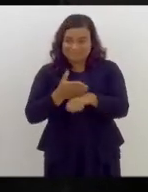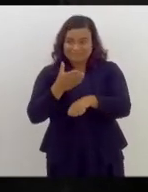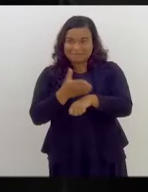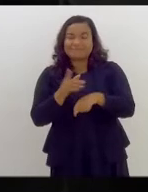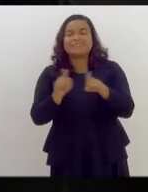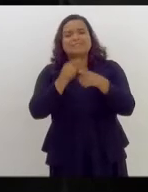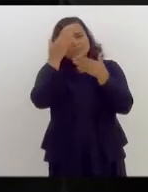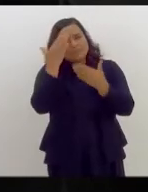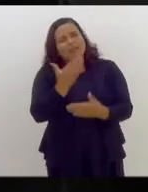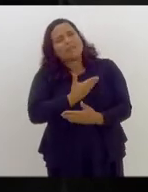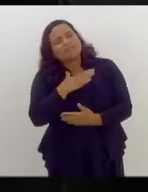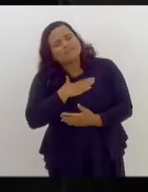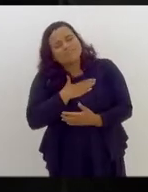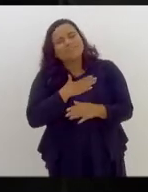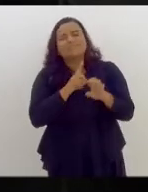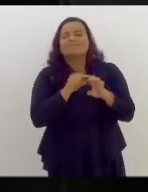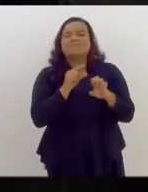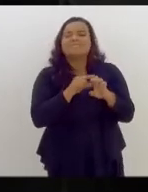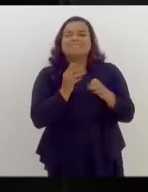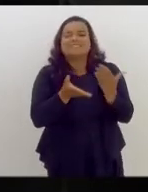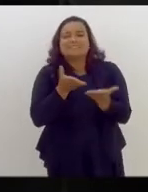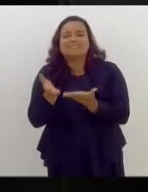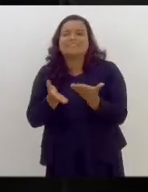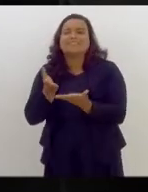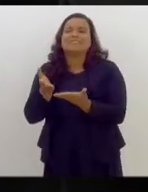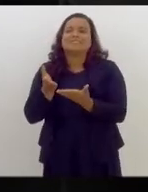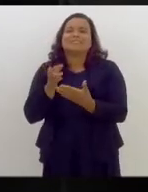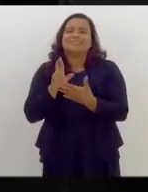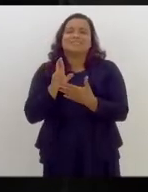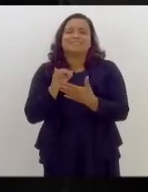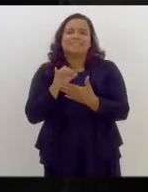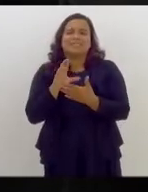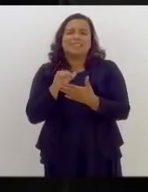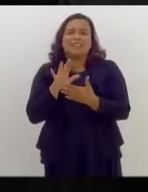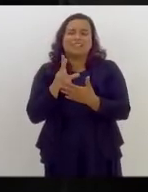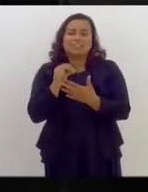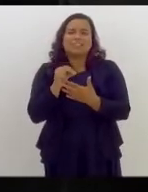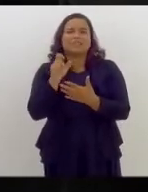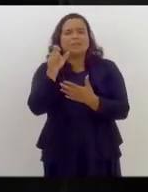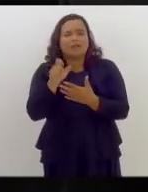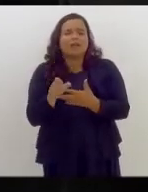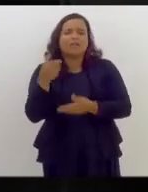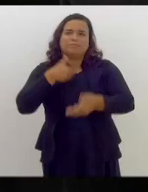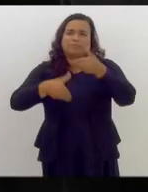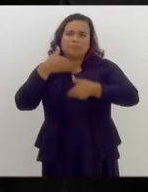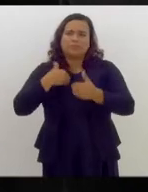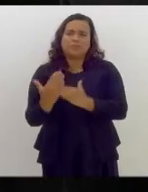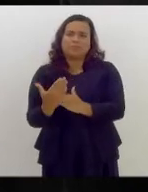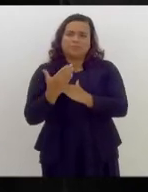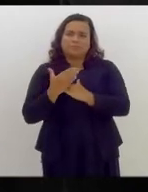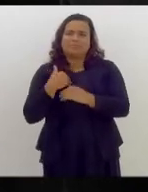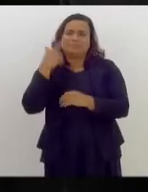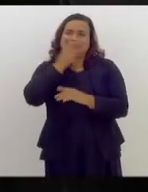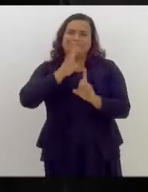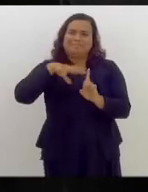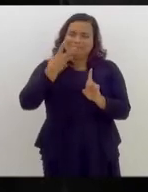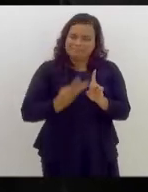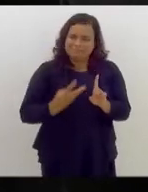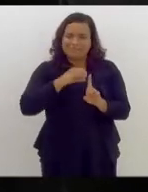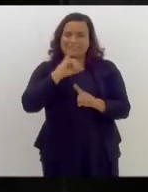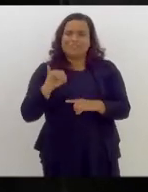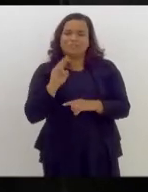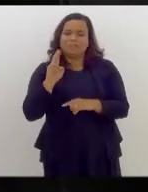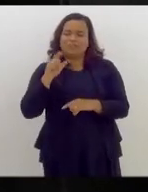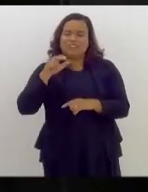Agradeço a grande amiga empresária que, entre os cuidados do Ricardinho, cuidou para que eu pudesse aqui estar sendo homenageado, Juliana